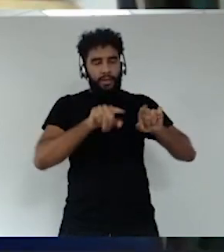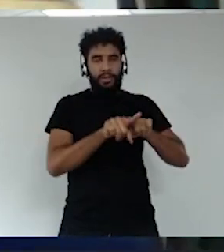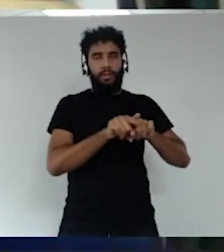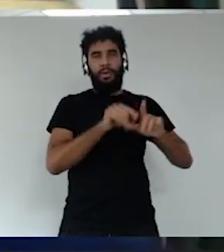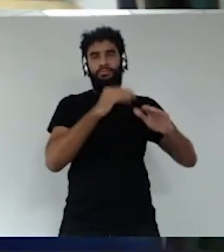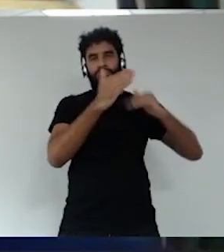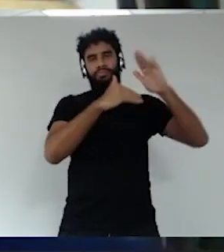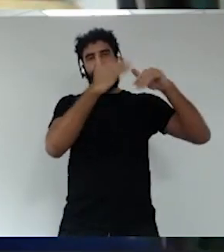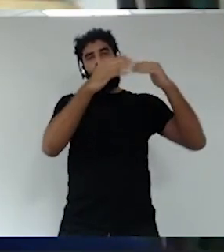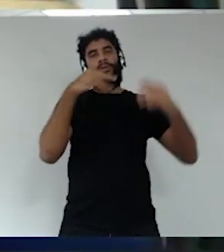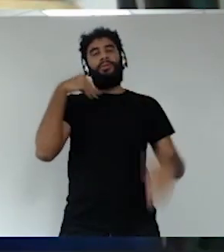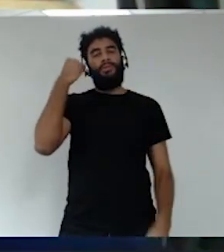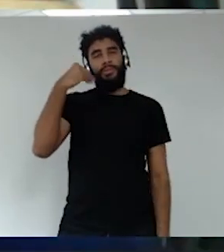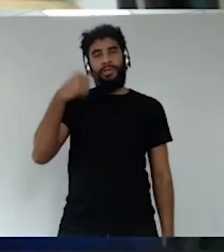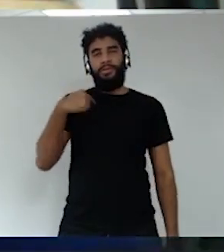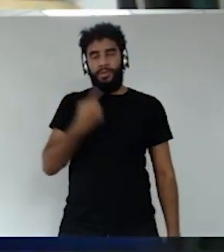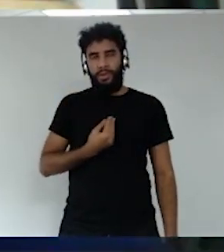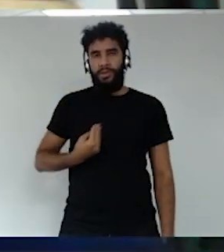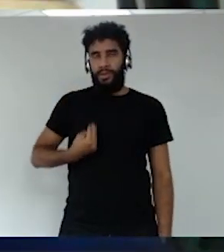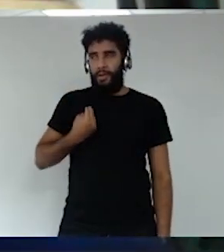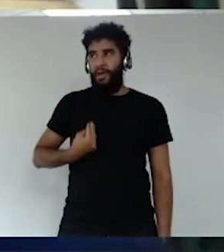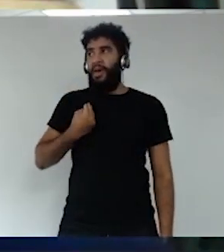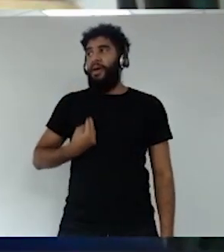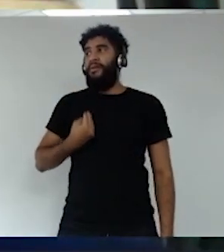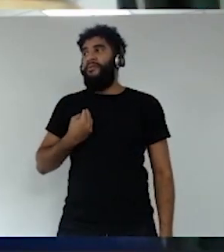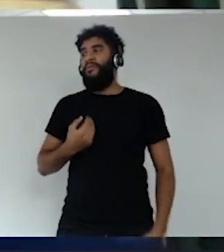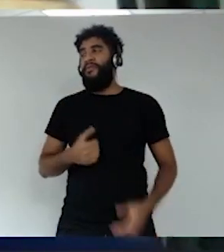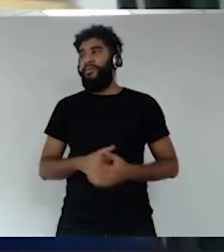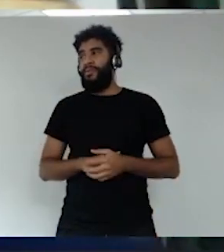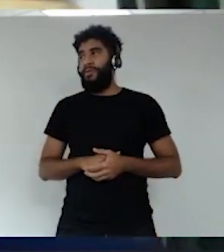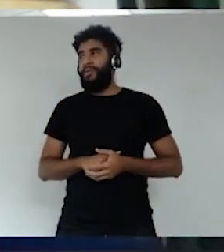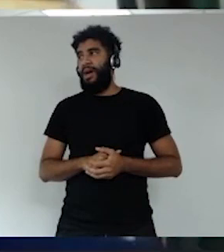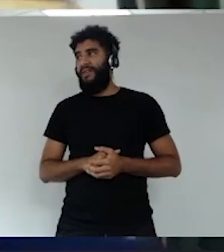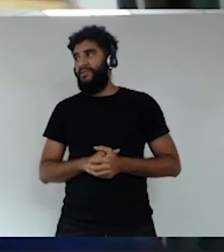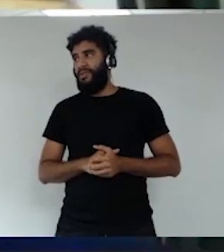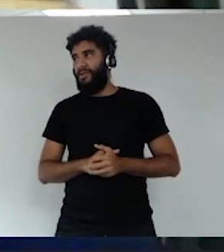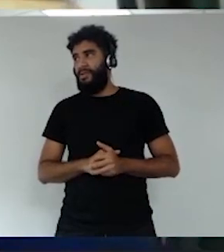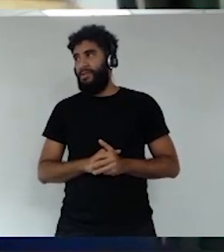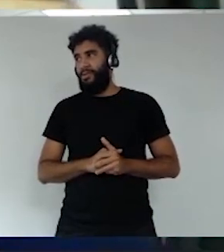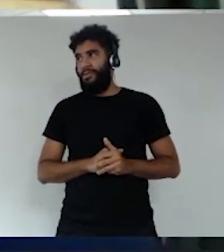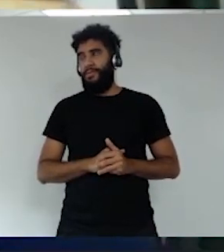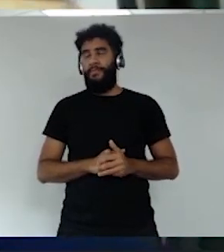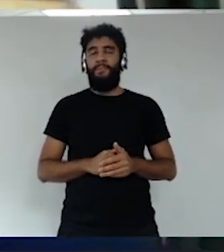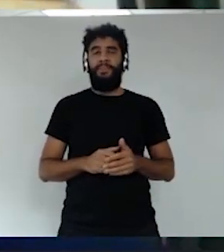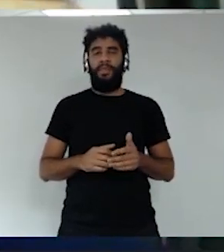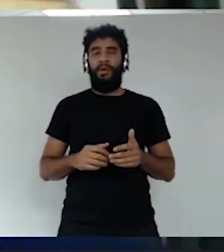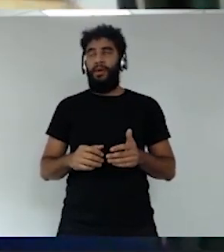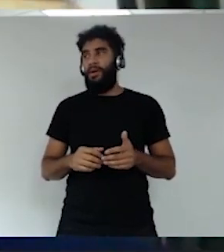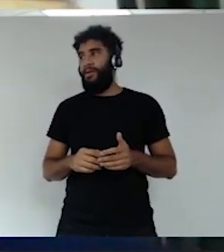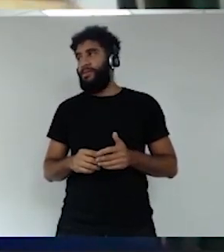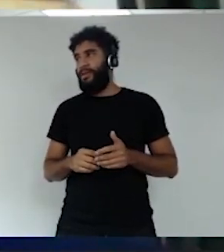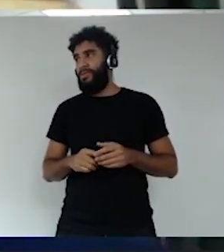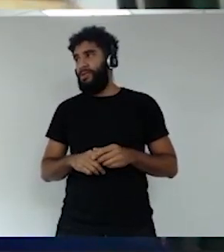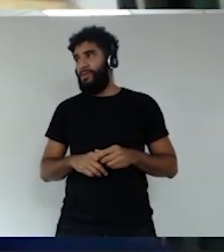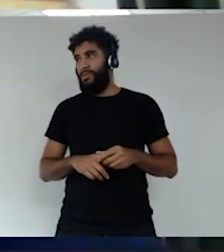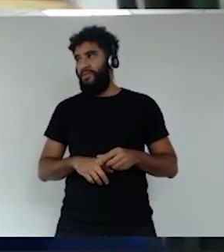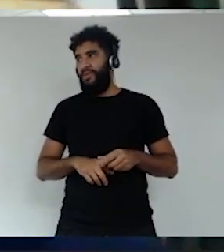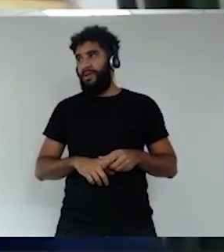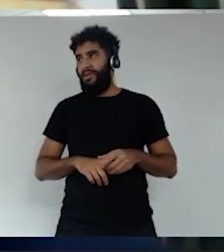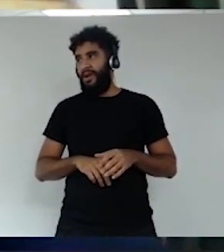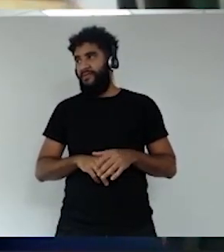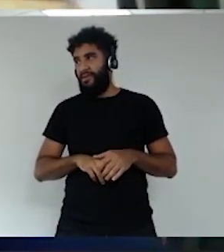nossas próprias experiências e dos nossos livros, da nossa literatura brasileira. Eu destacaria, inclusive,